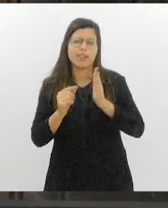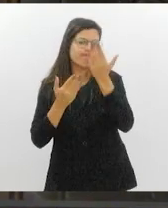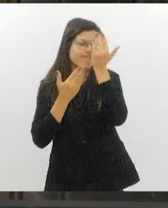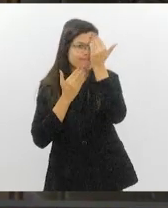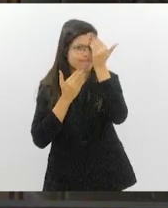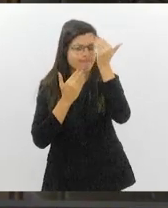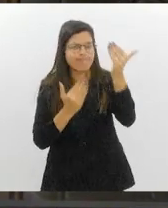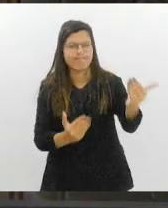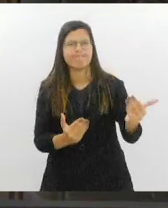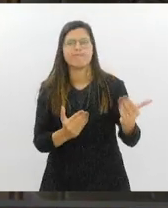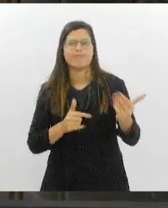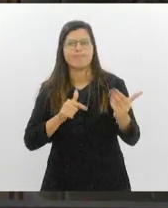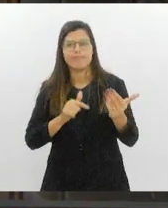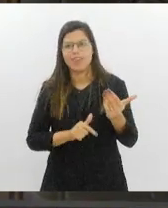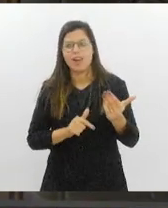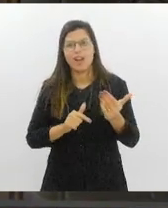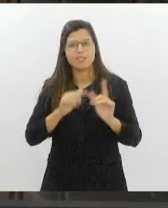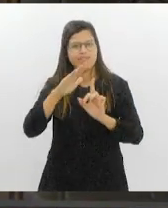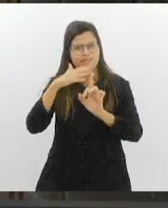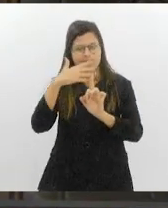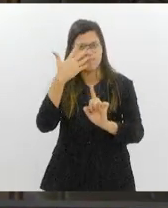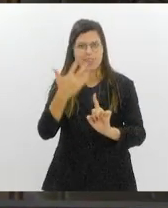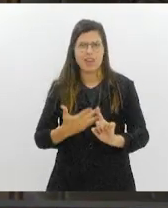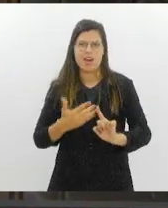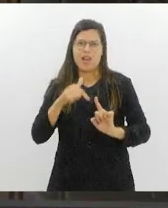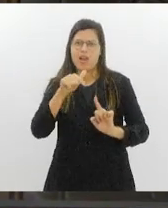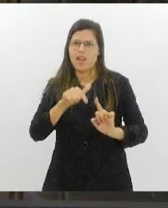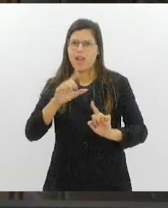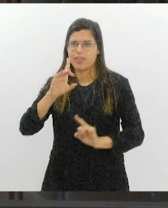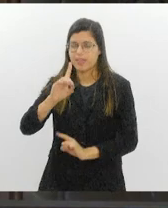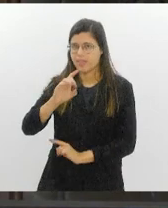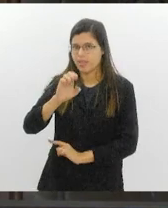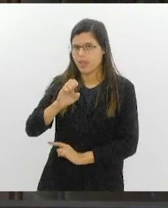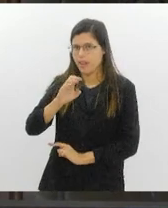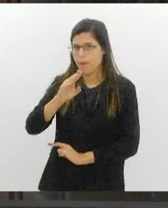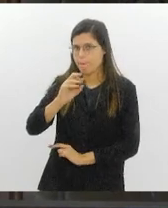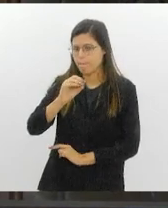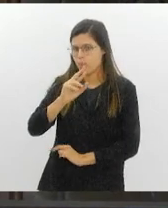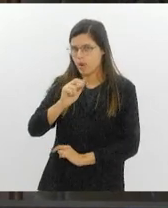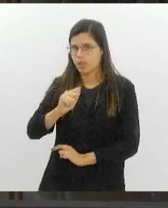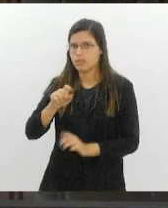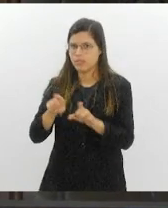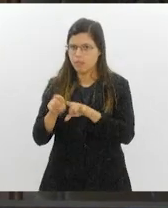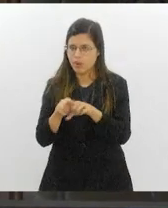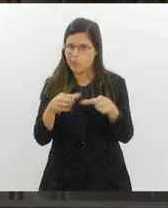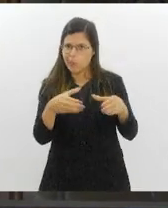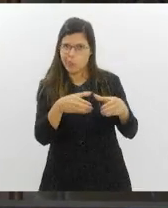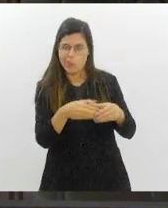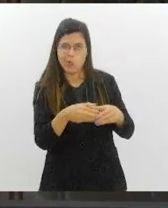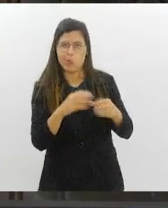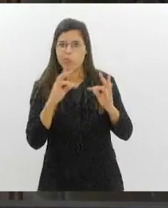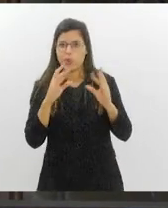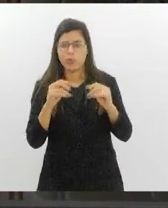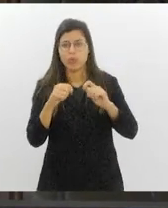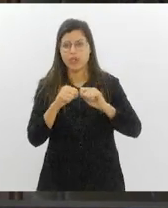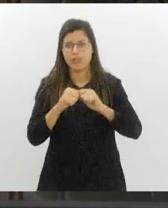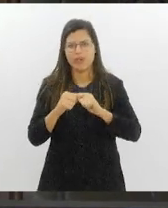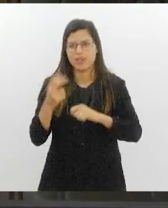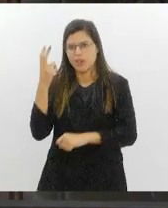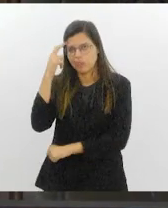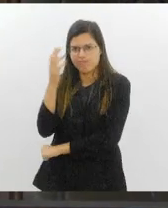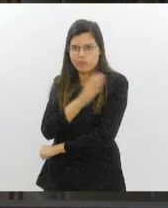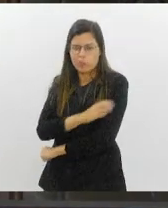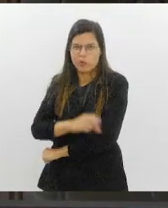admiração à Débora, à sua companhia e tudo o que vocês fazem pela nossa cultura. Vocês são inspiração para